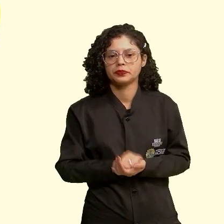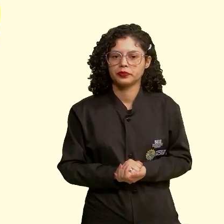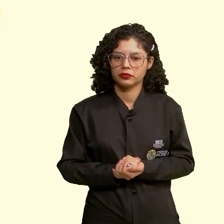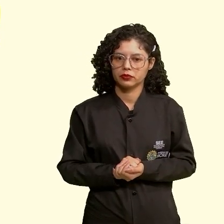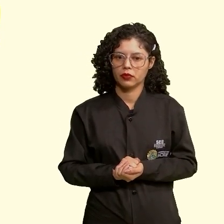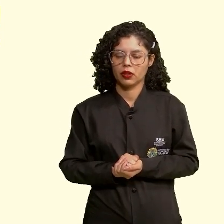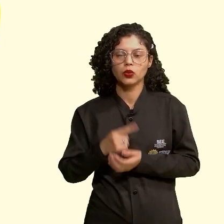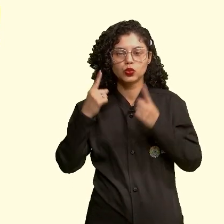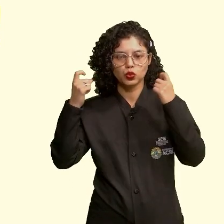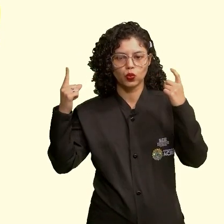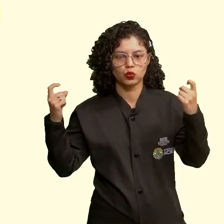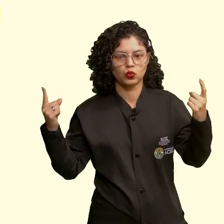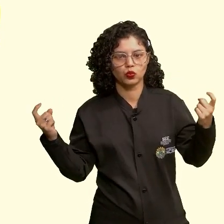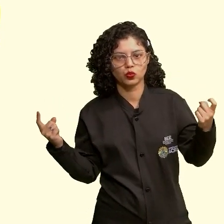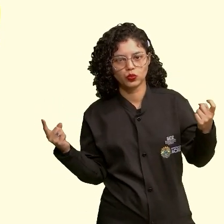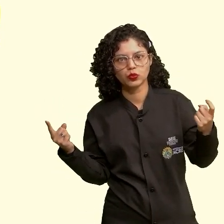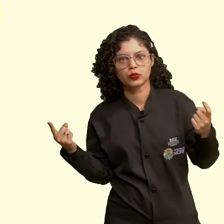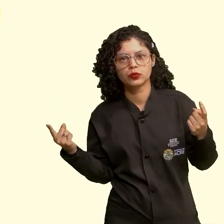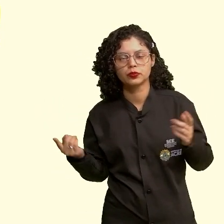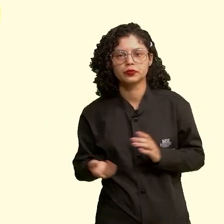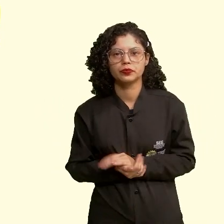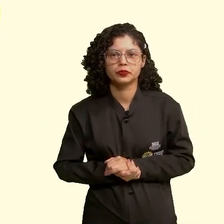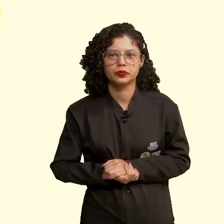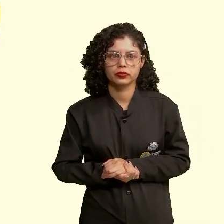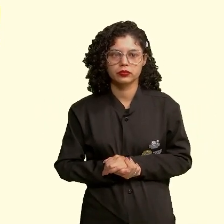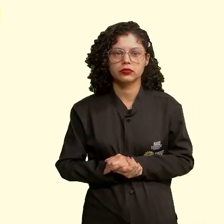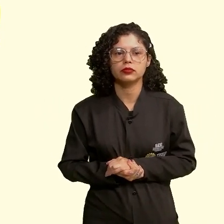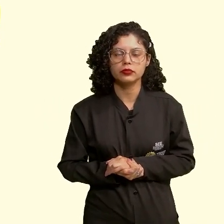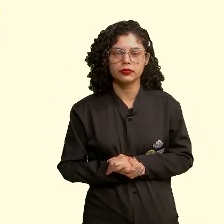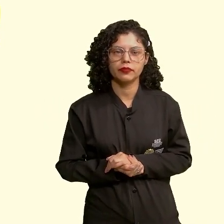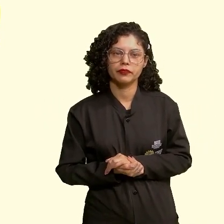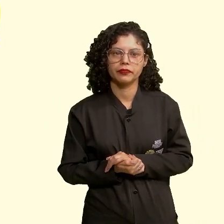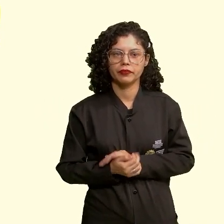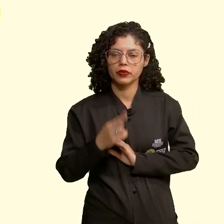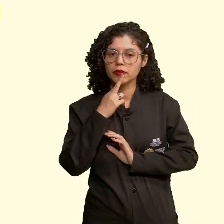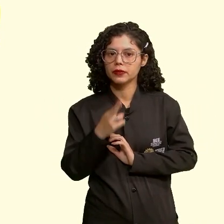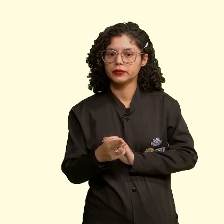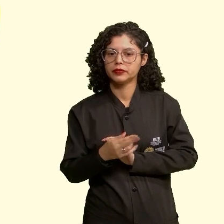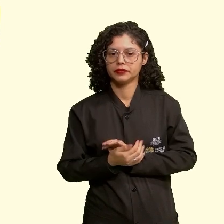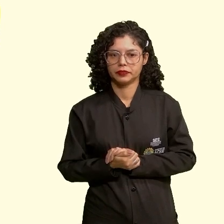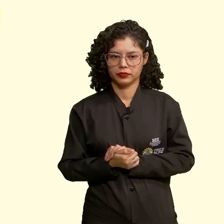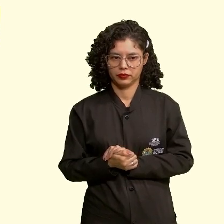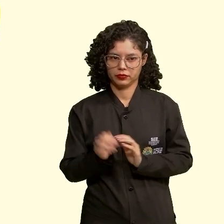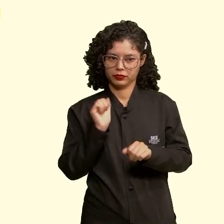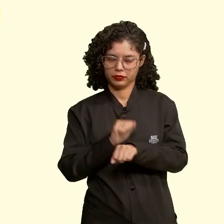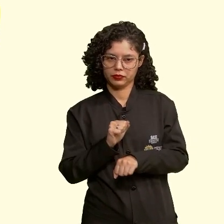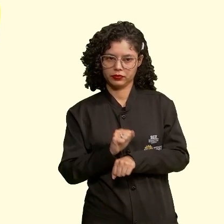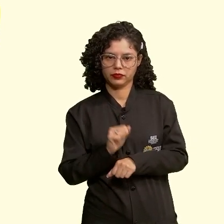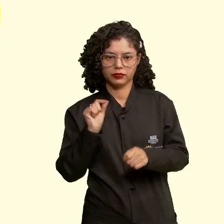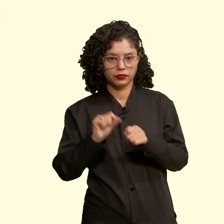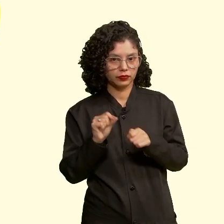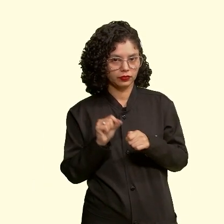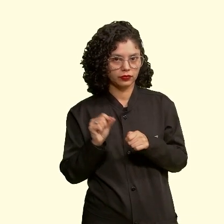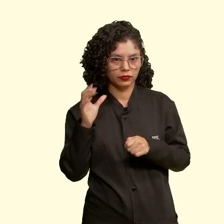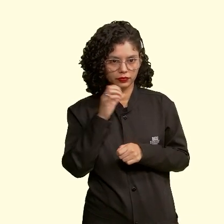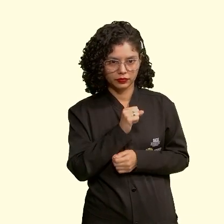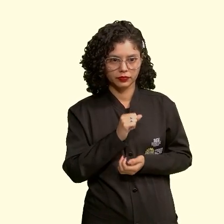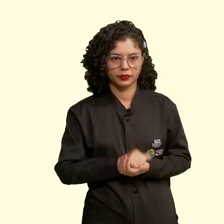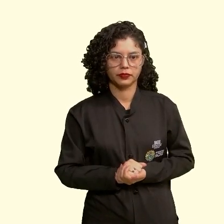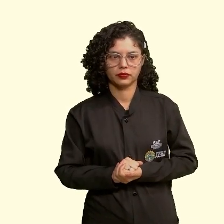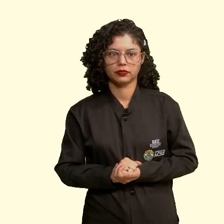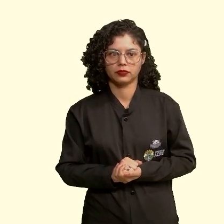instrumento para que ele emita as notas, os sons. Vamos lá para a nossa resposta então e eu espero que você tenha feito de forma